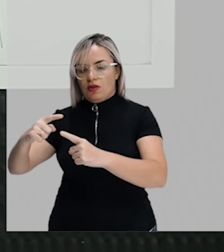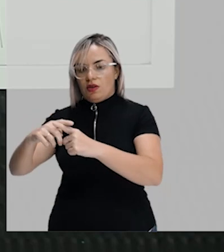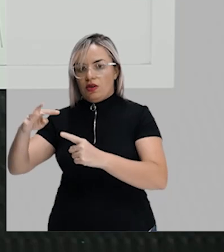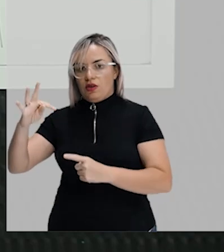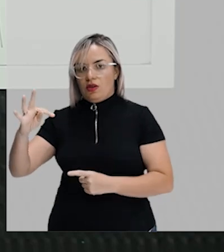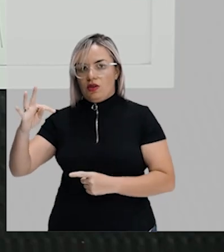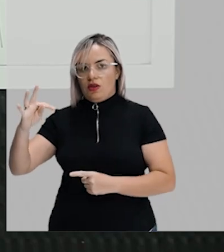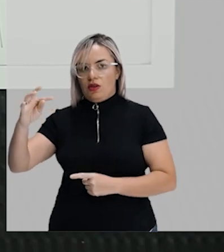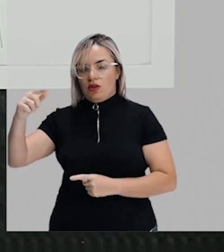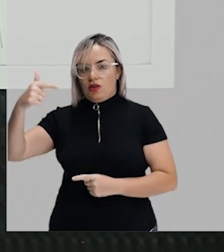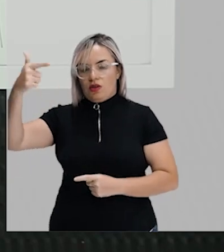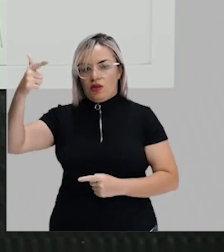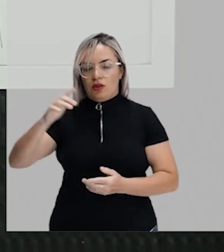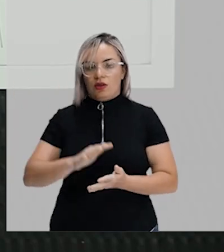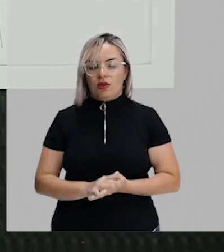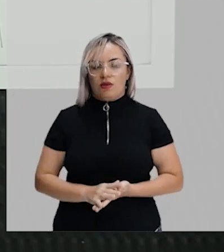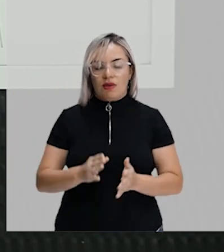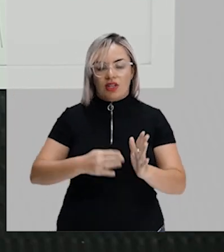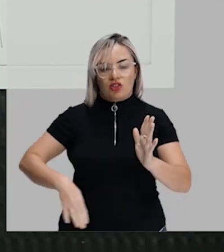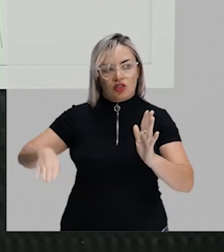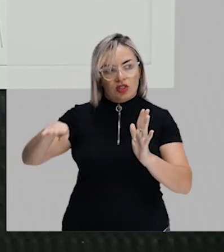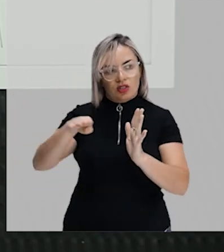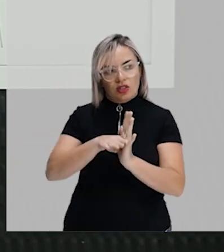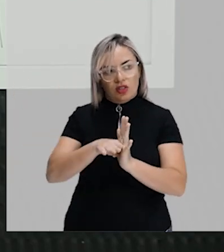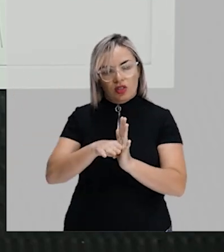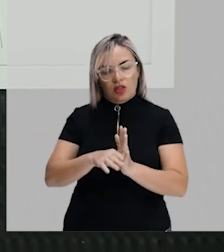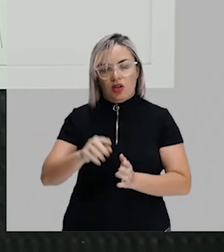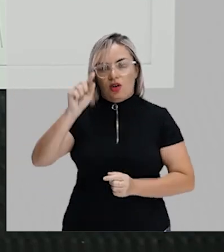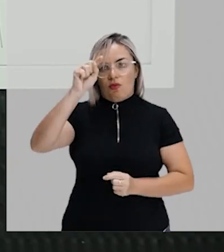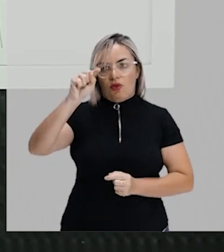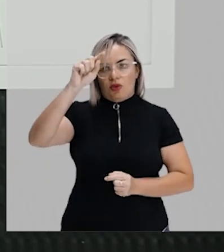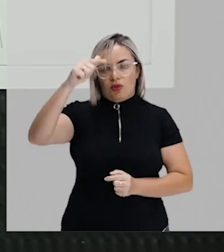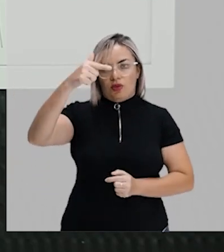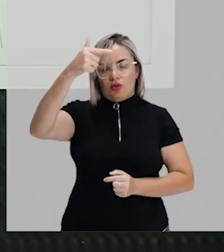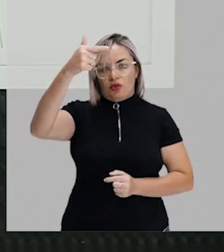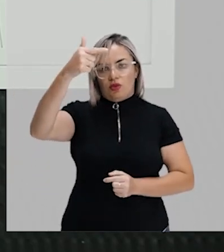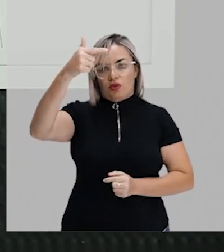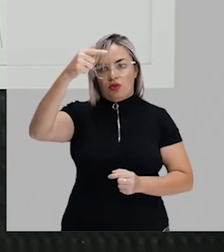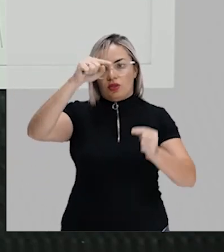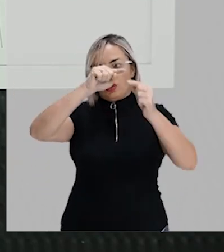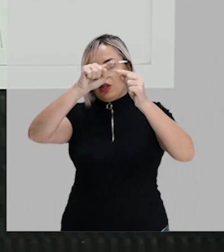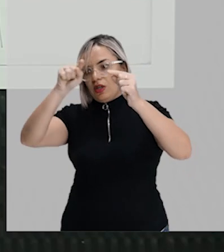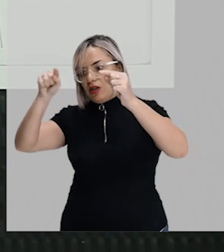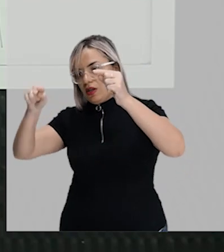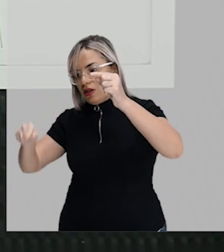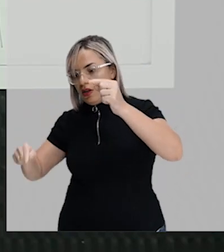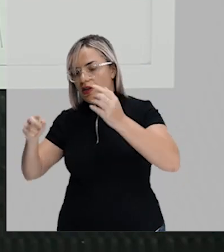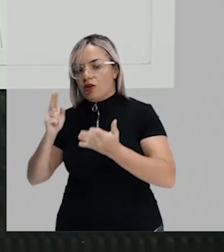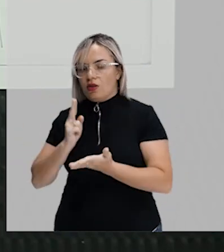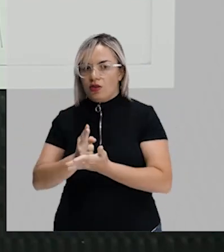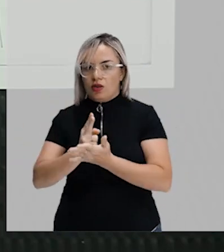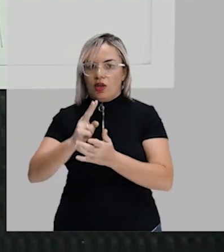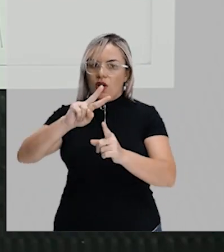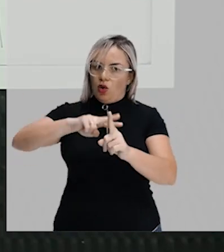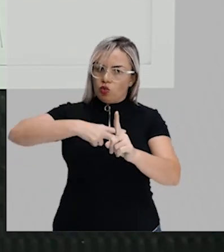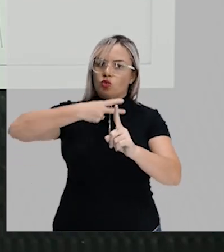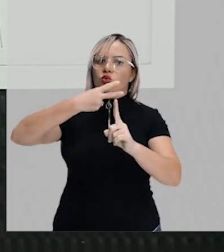Até o ponto 2. Depois nós temos o processo continuando, né? Então basta a gente duplicar